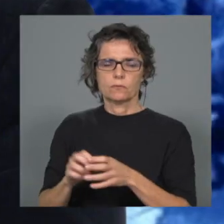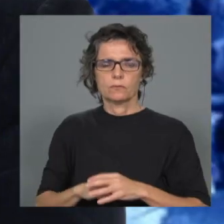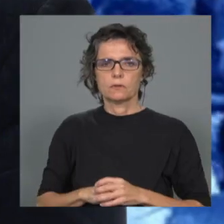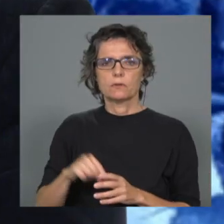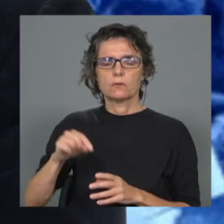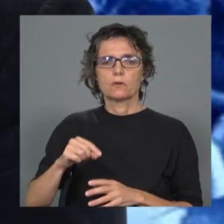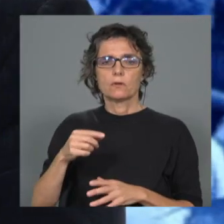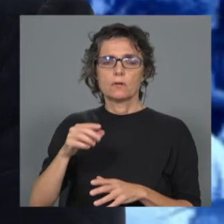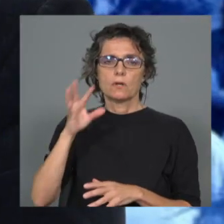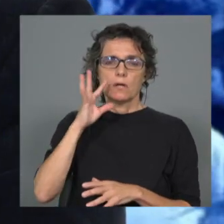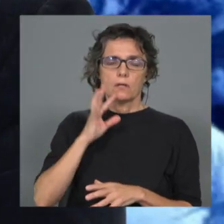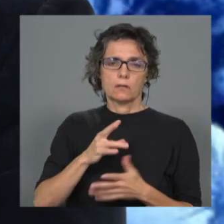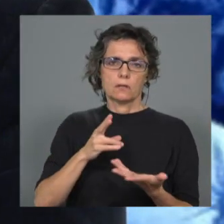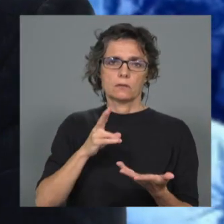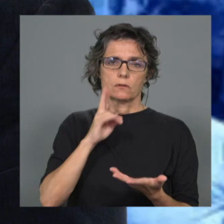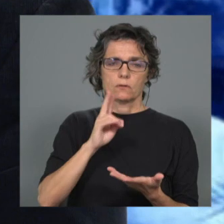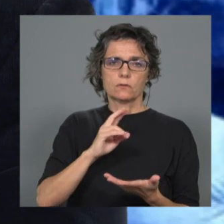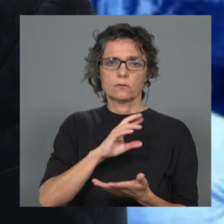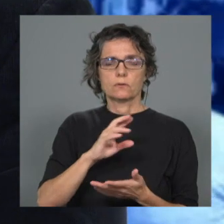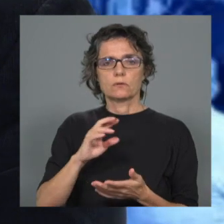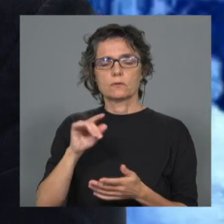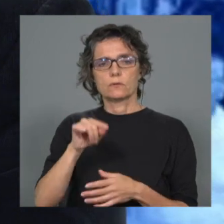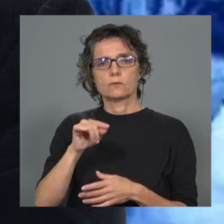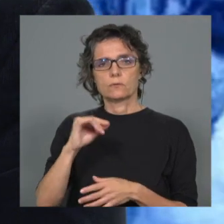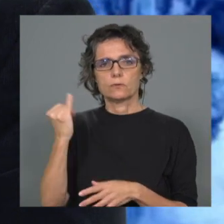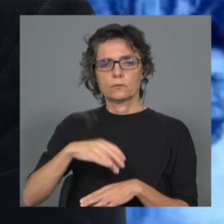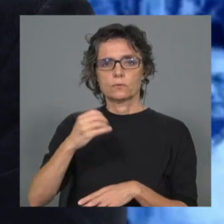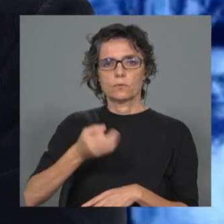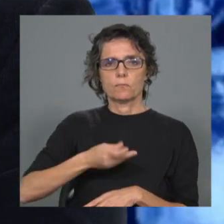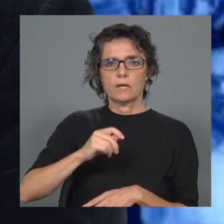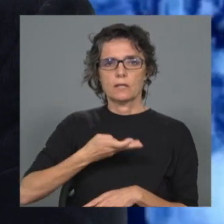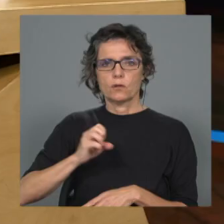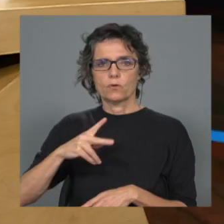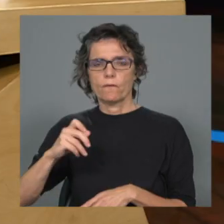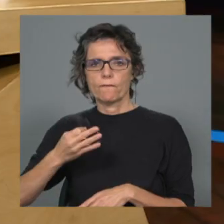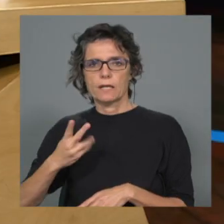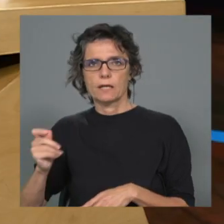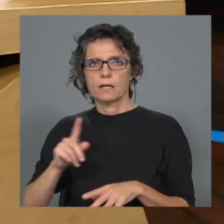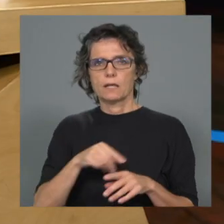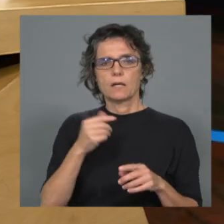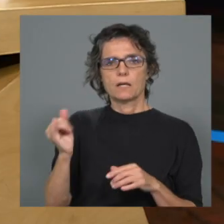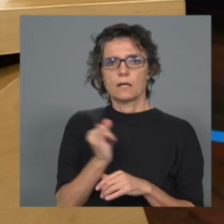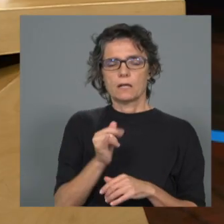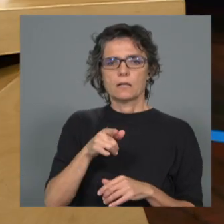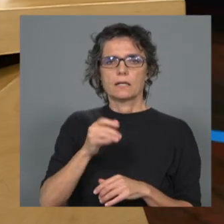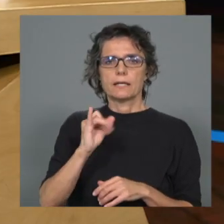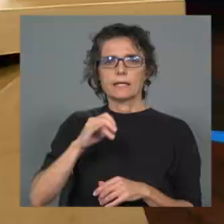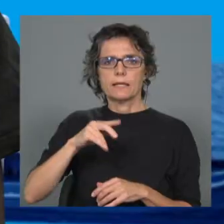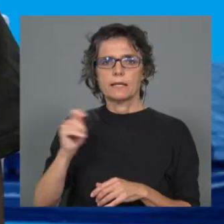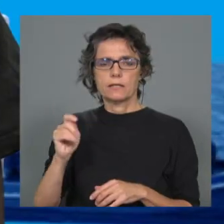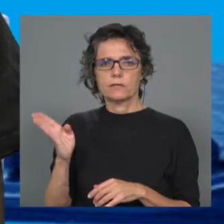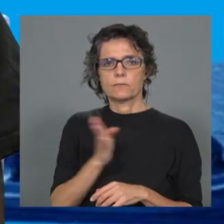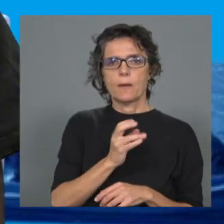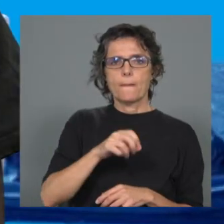do Instituto Padre António Vieira, Rui Nunes da Silva, que está acompanhado por Inês Albergaria e Tcherno Baldé, jovens